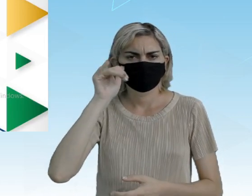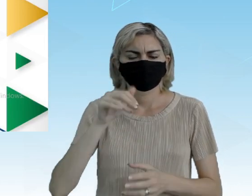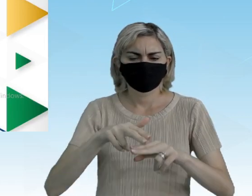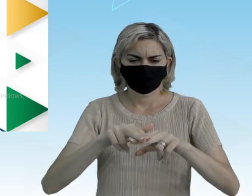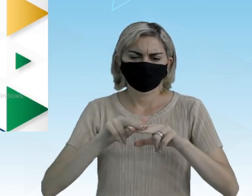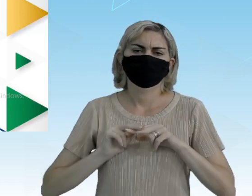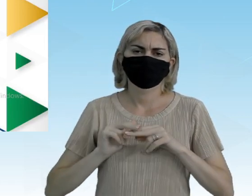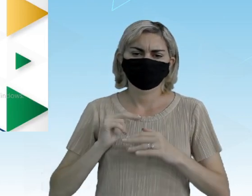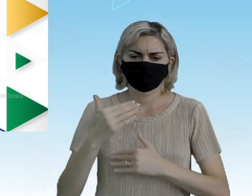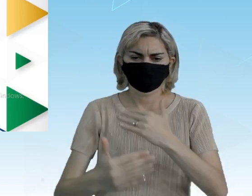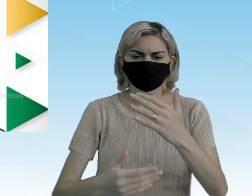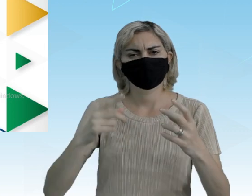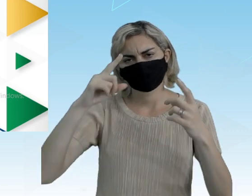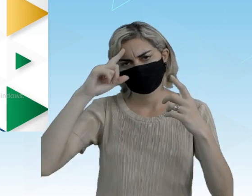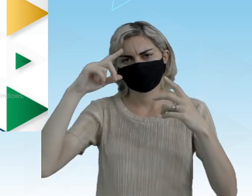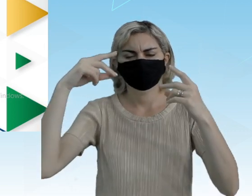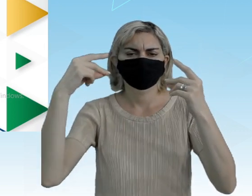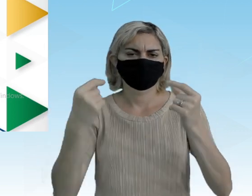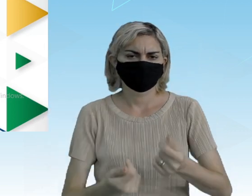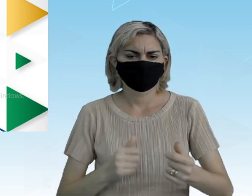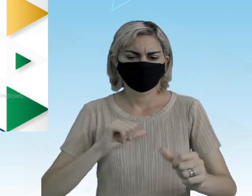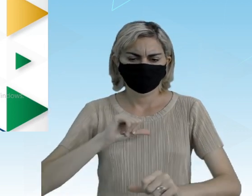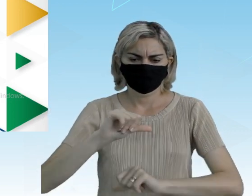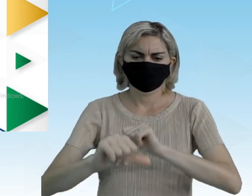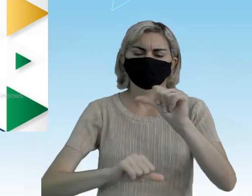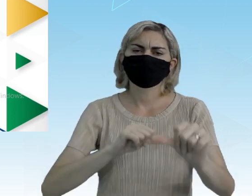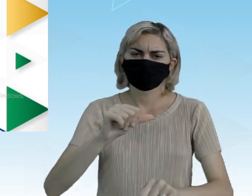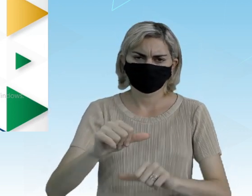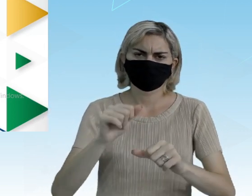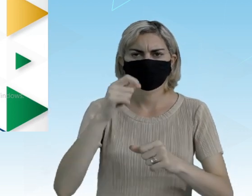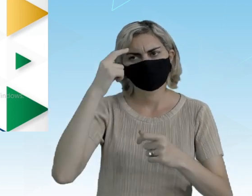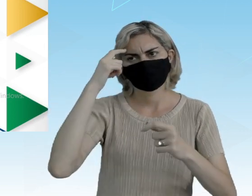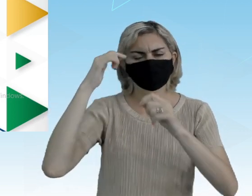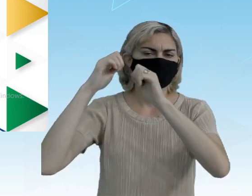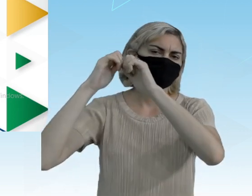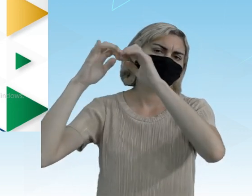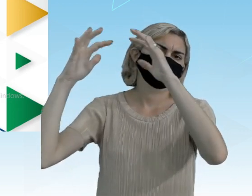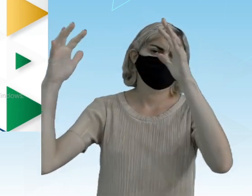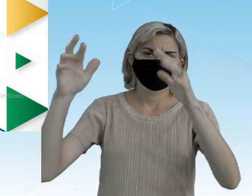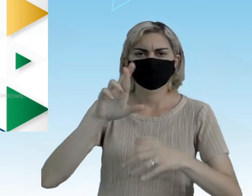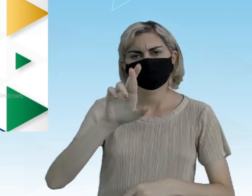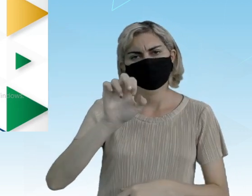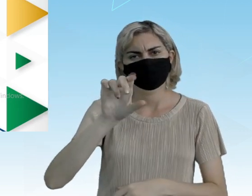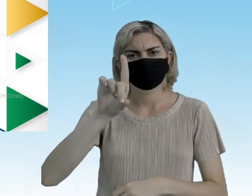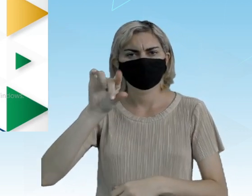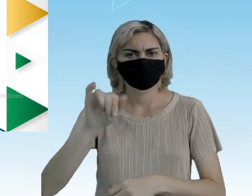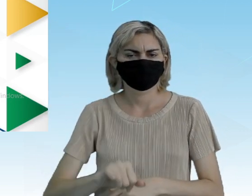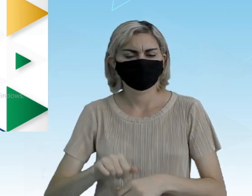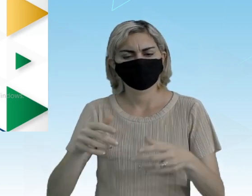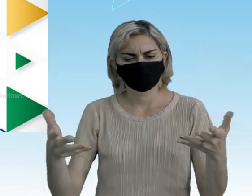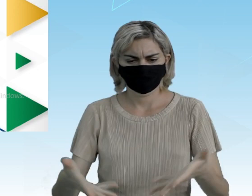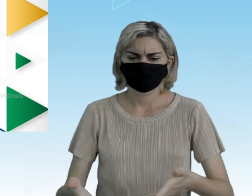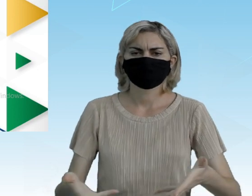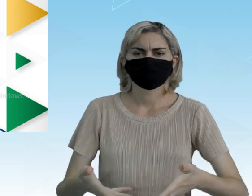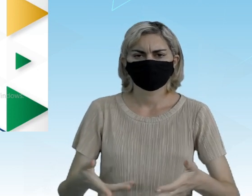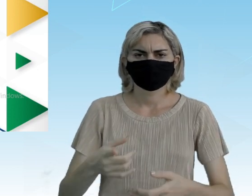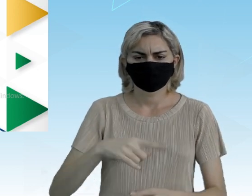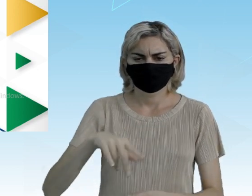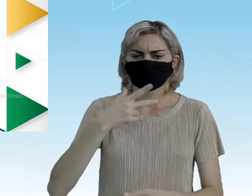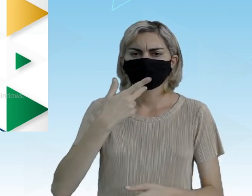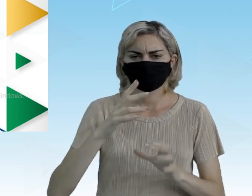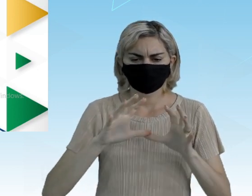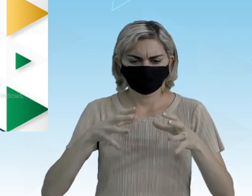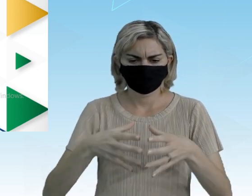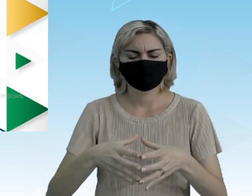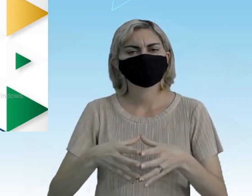num processo criativo para modificar imaginariamente a realidade e o presente, diz lá no coletivo